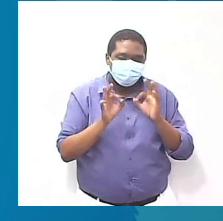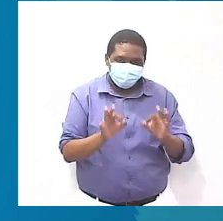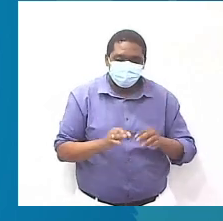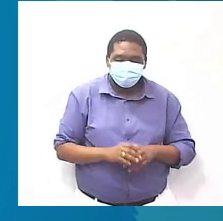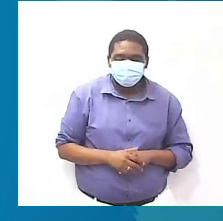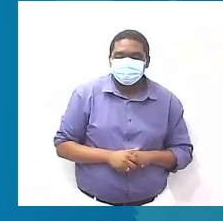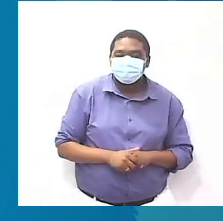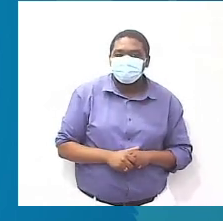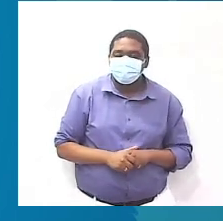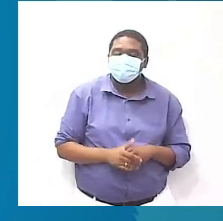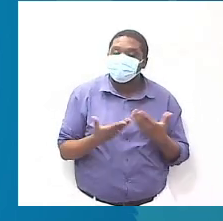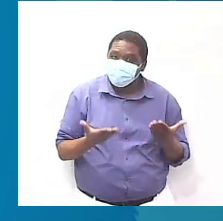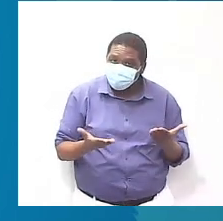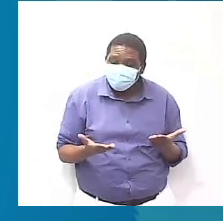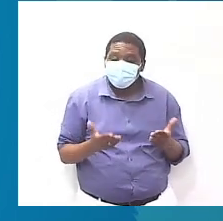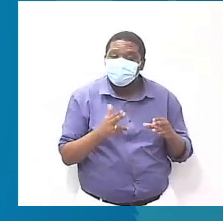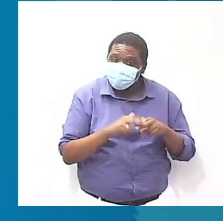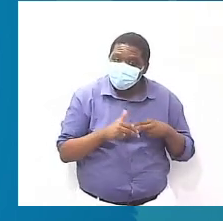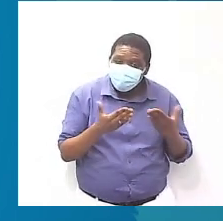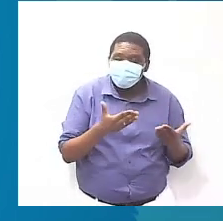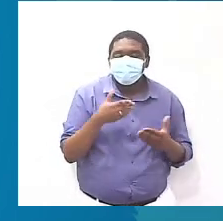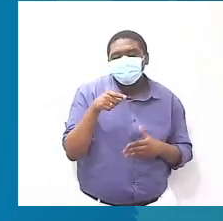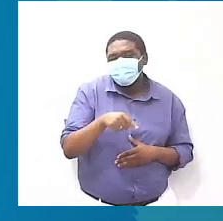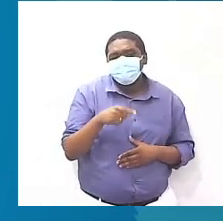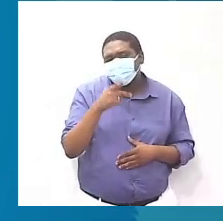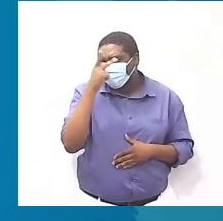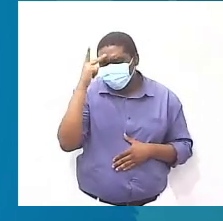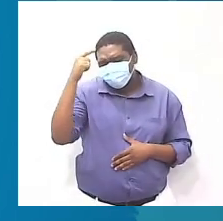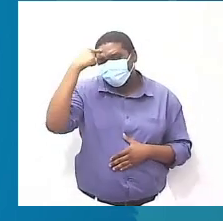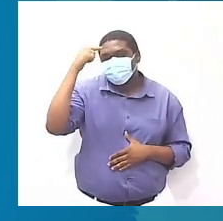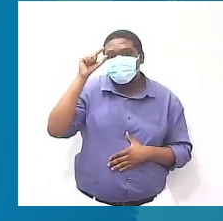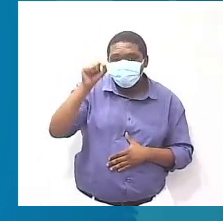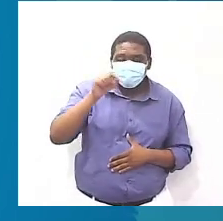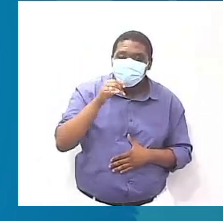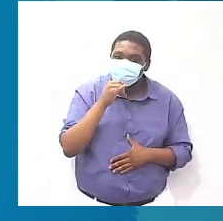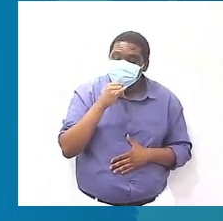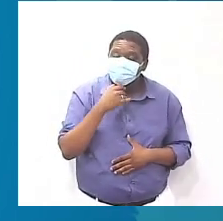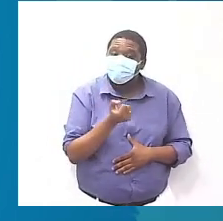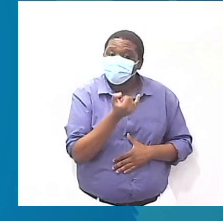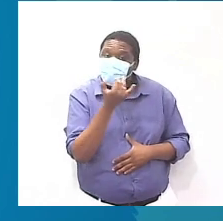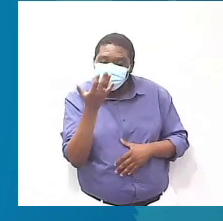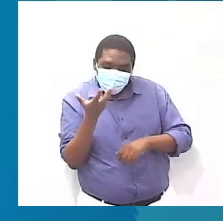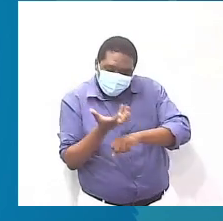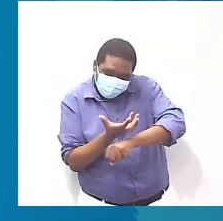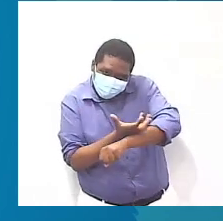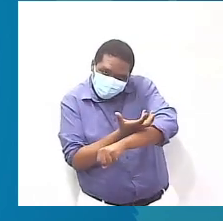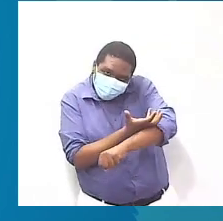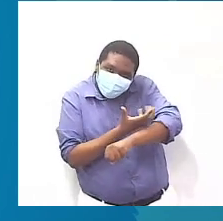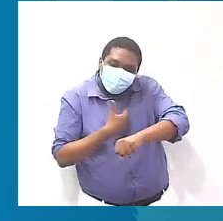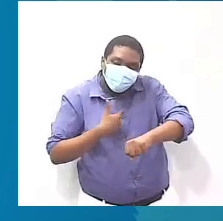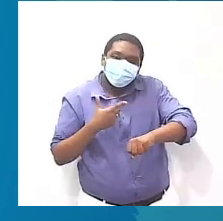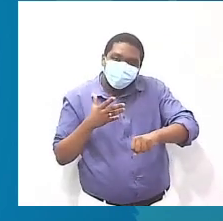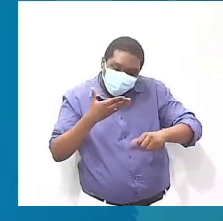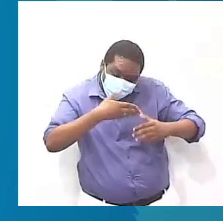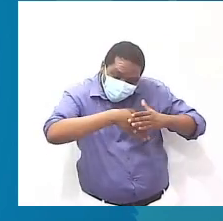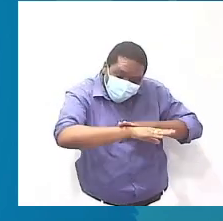Então, a partir disso, que foi que ele pensou? Quantidade de capim eu vou guardar para o animal no período do